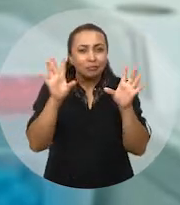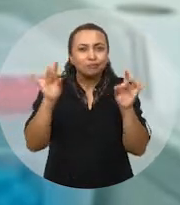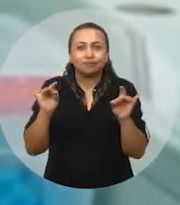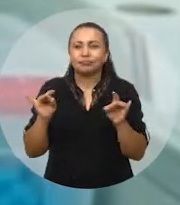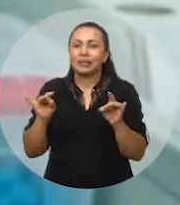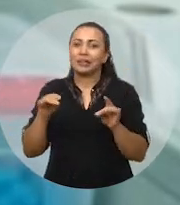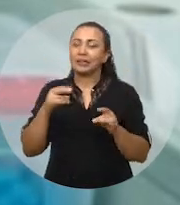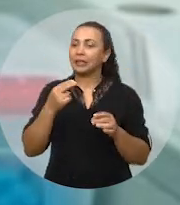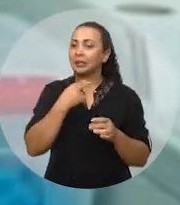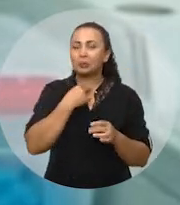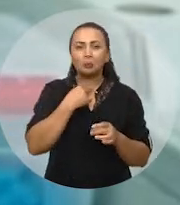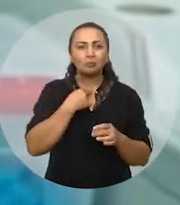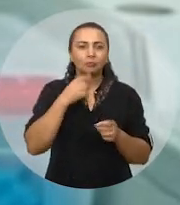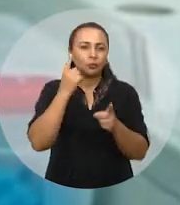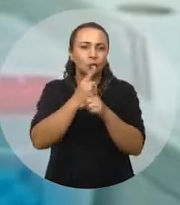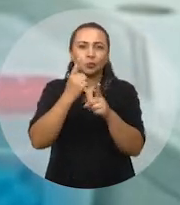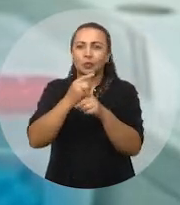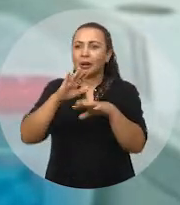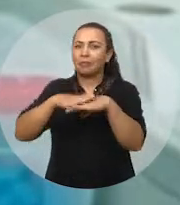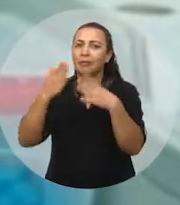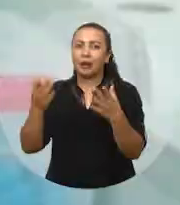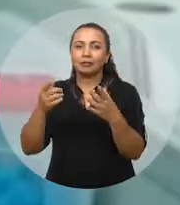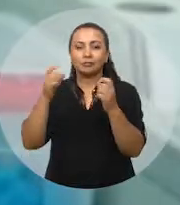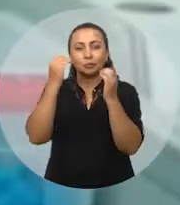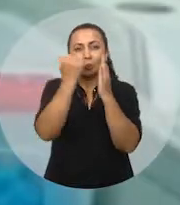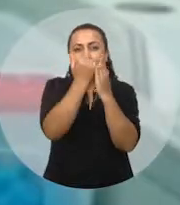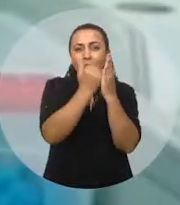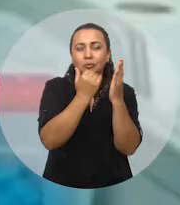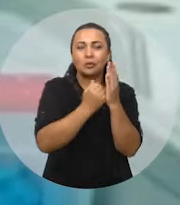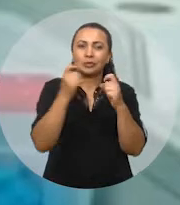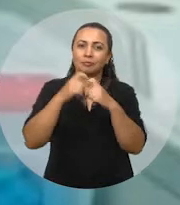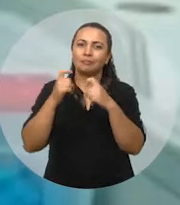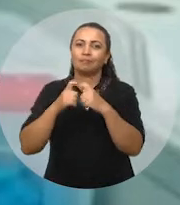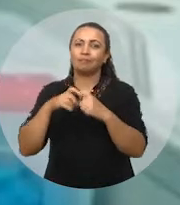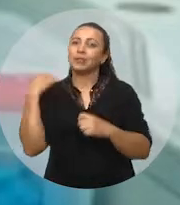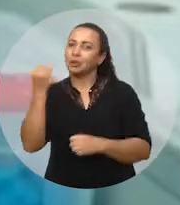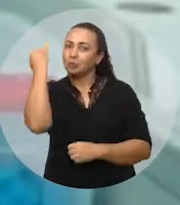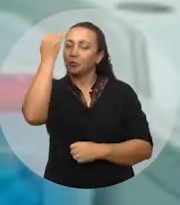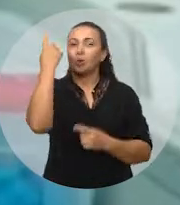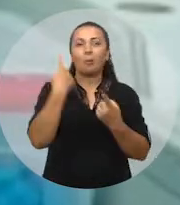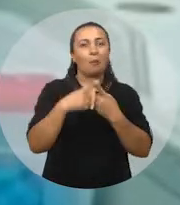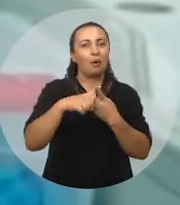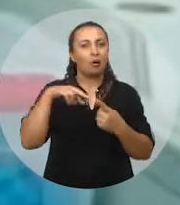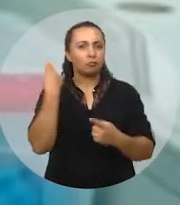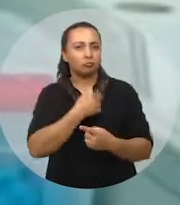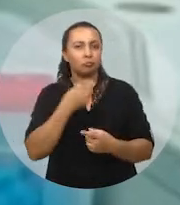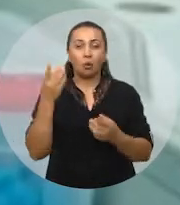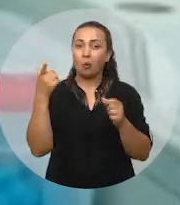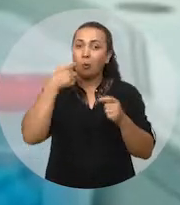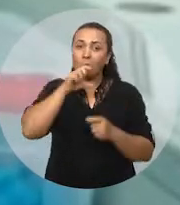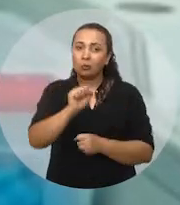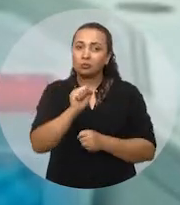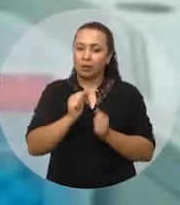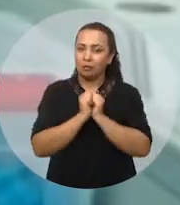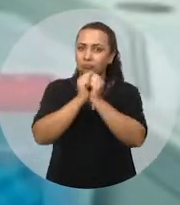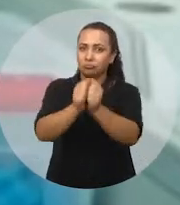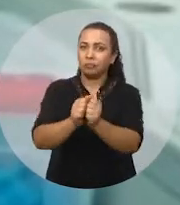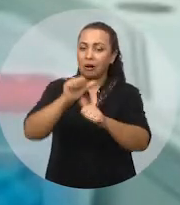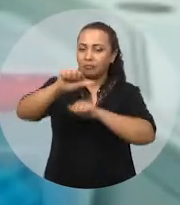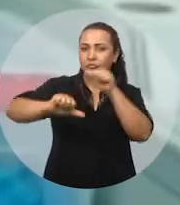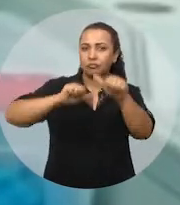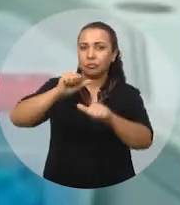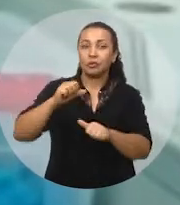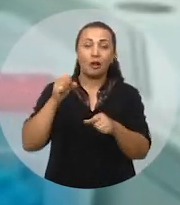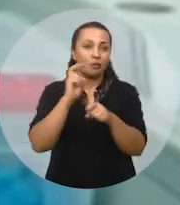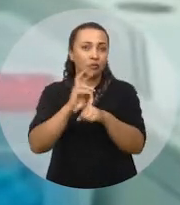não ser mais detectado pelos testes diagnósticos. E isso é extremamente importante porque a gente consegue acompanhar as modificações que o